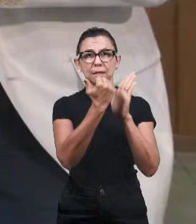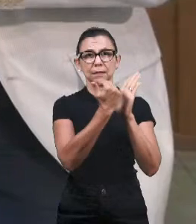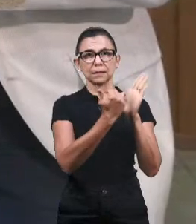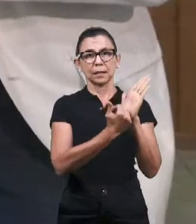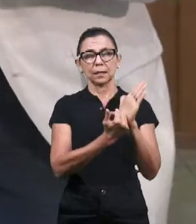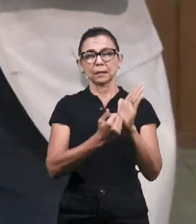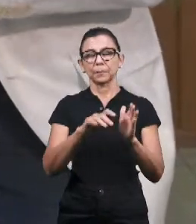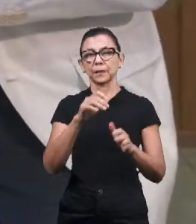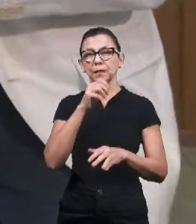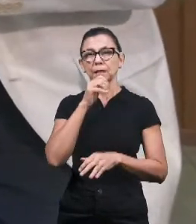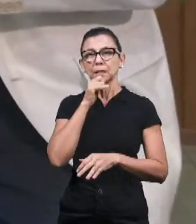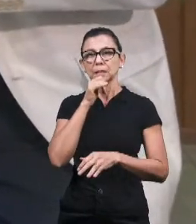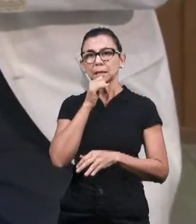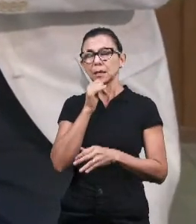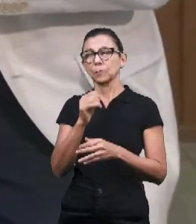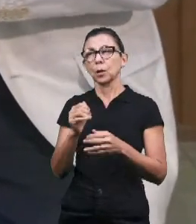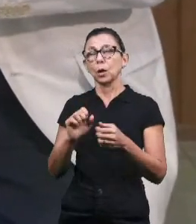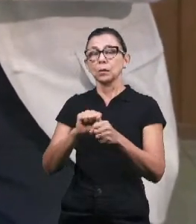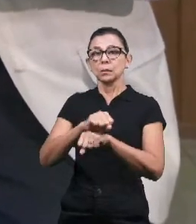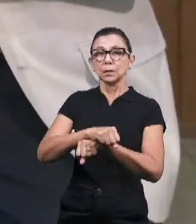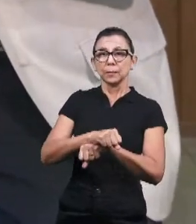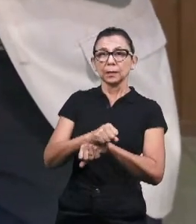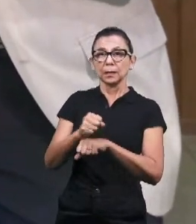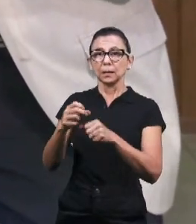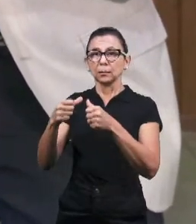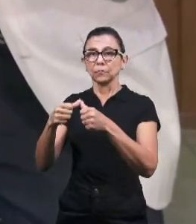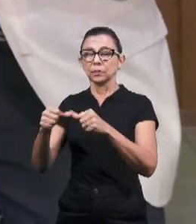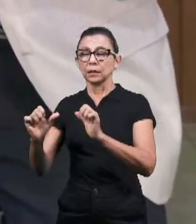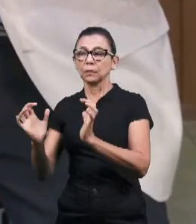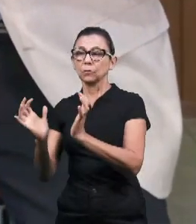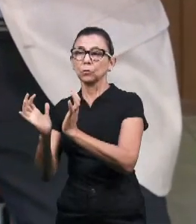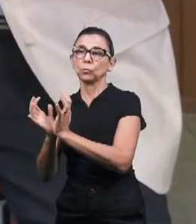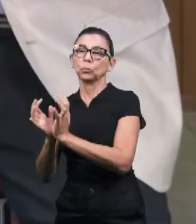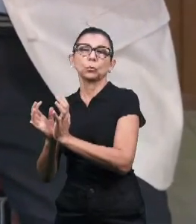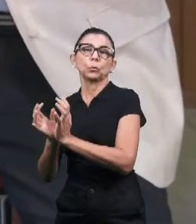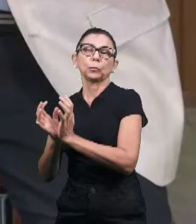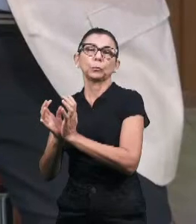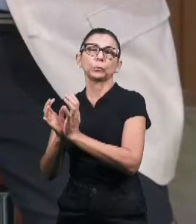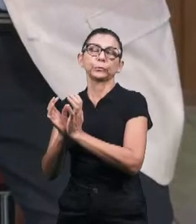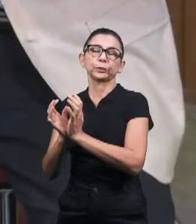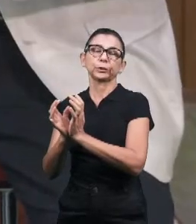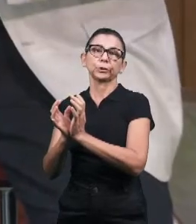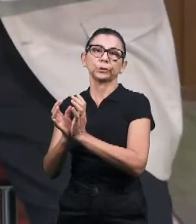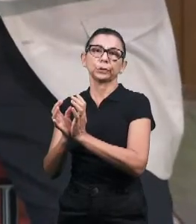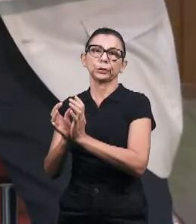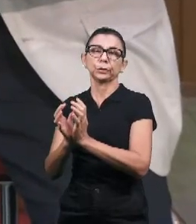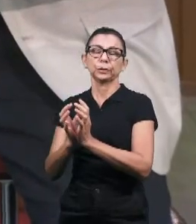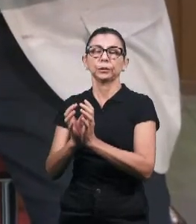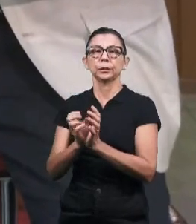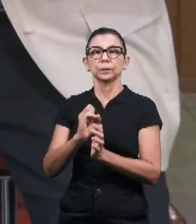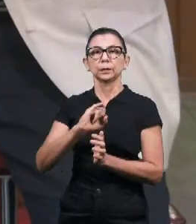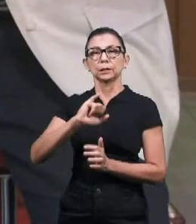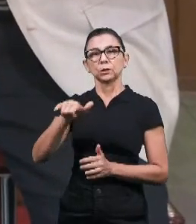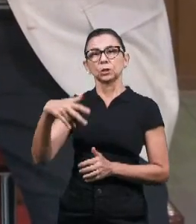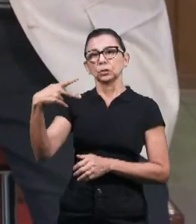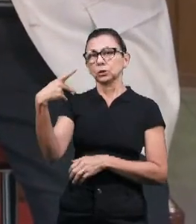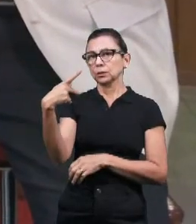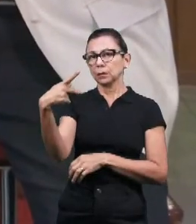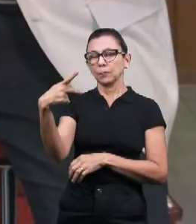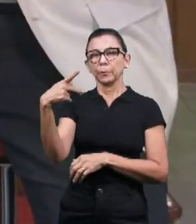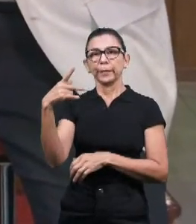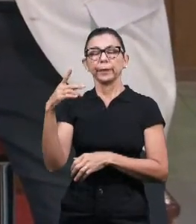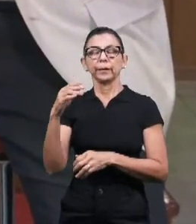ficava o grupo de Marataízes, outro seminário ficava o grupo de louvor de Jardim da Penha, que é um bairro, outro